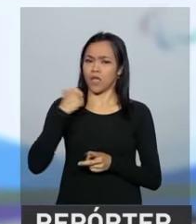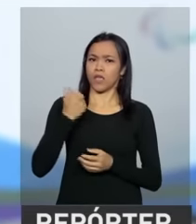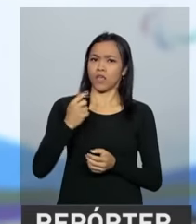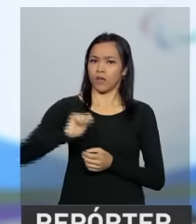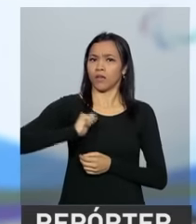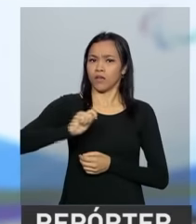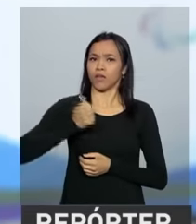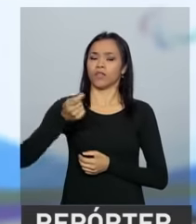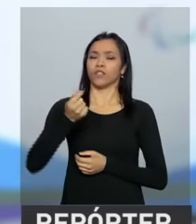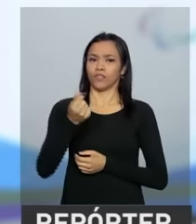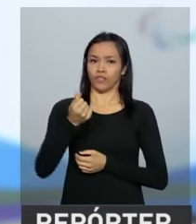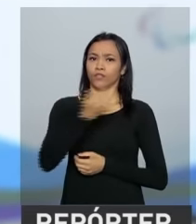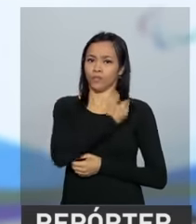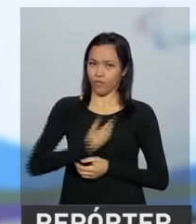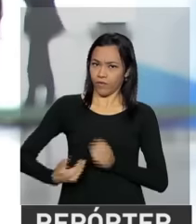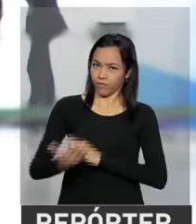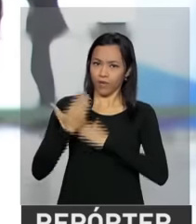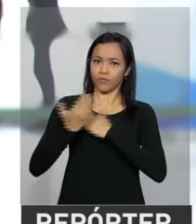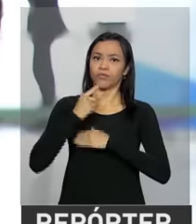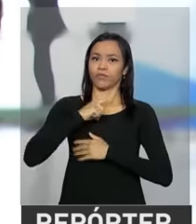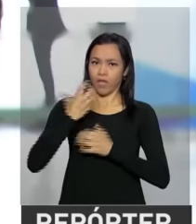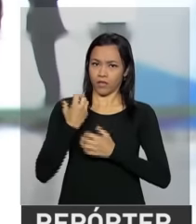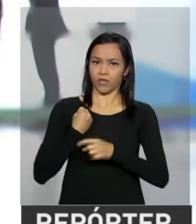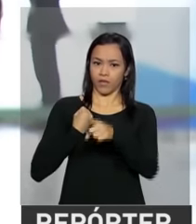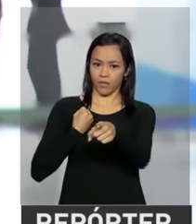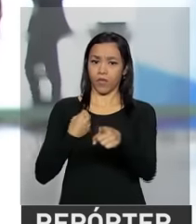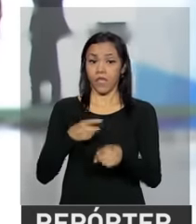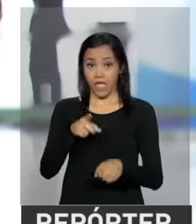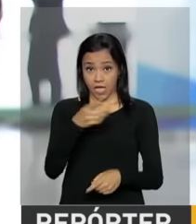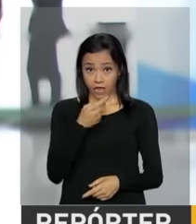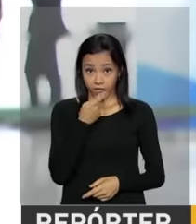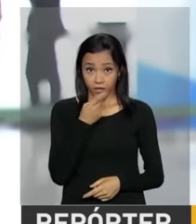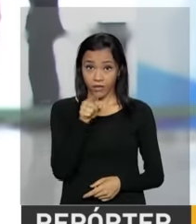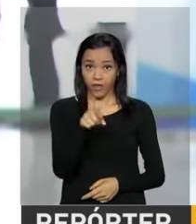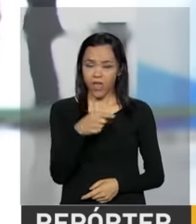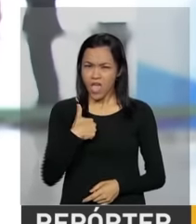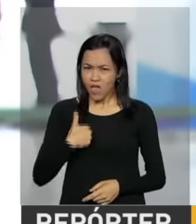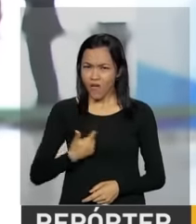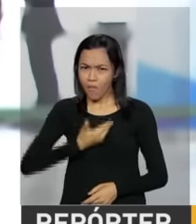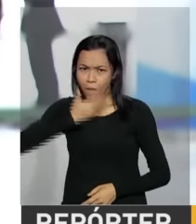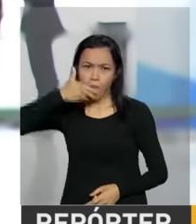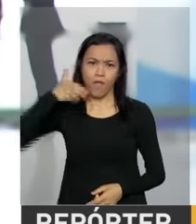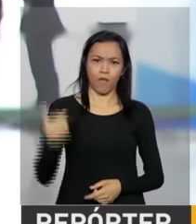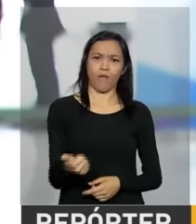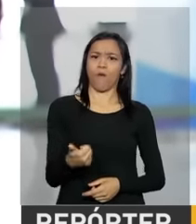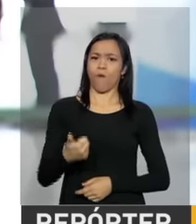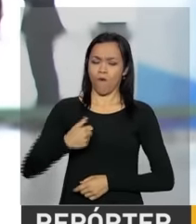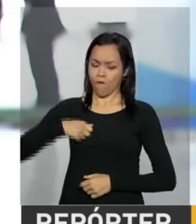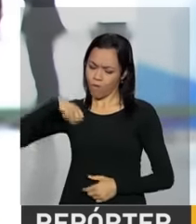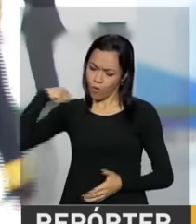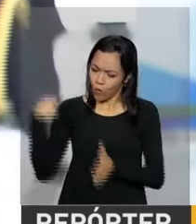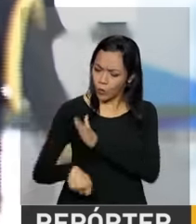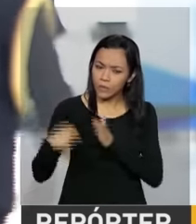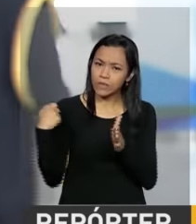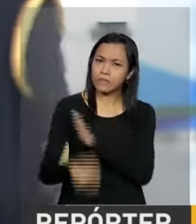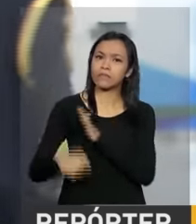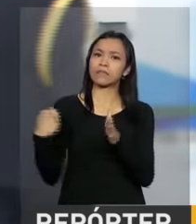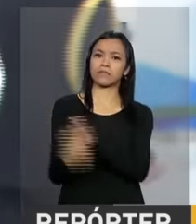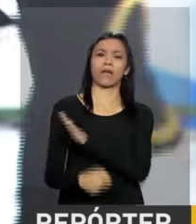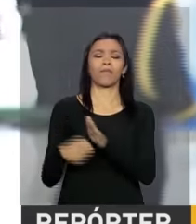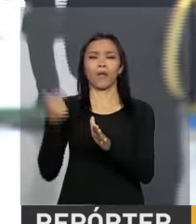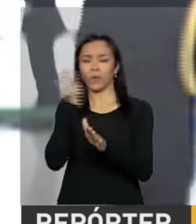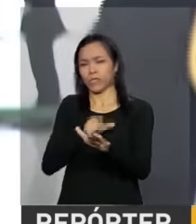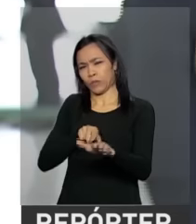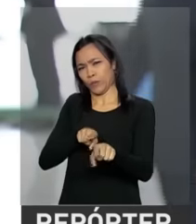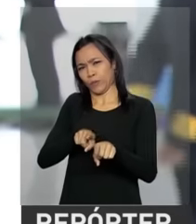está preparado para a competição eu vou dar meu melhor que eu vou lutar vou correr bastante para est cruzando